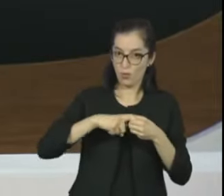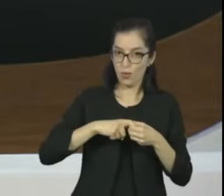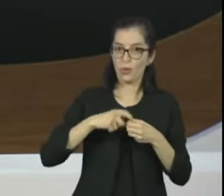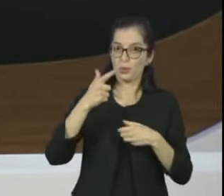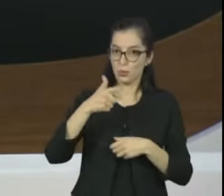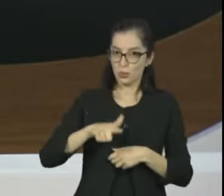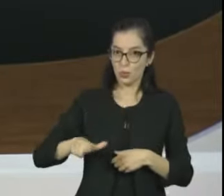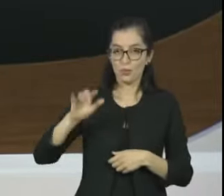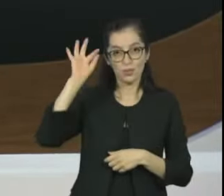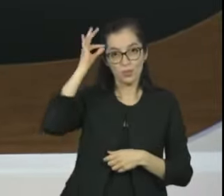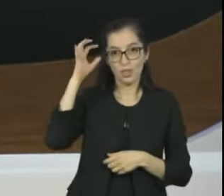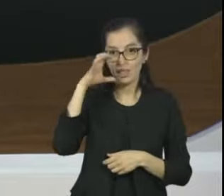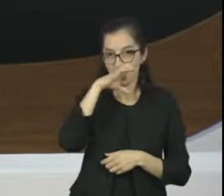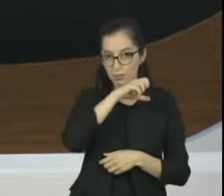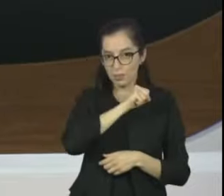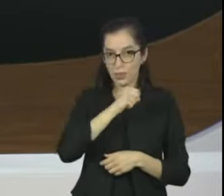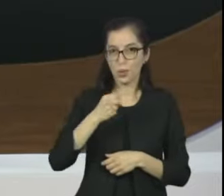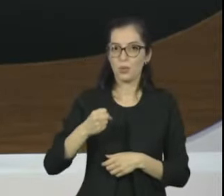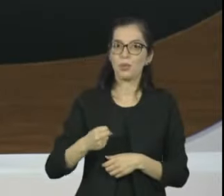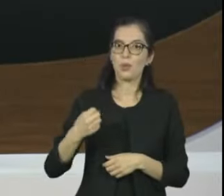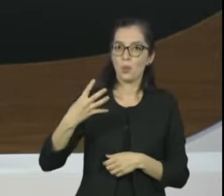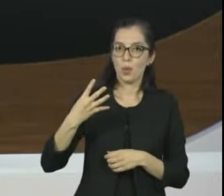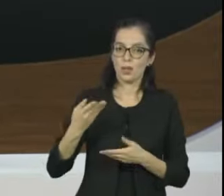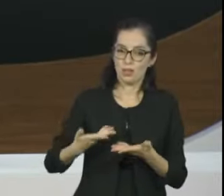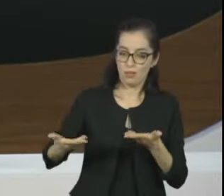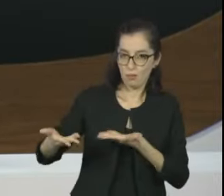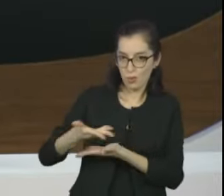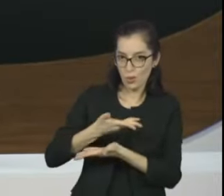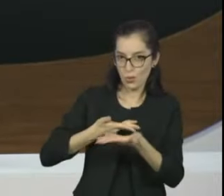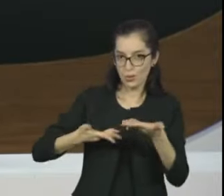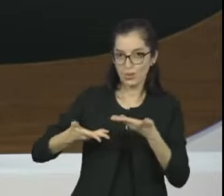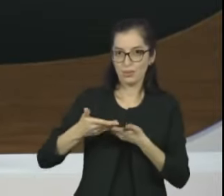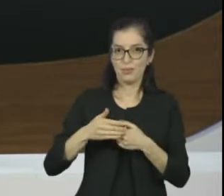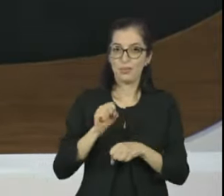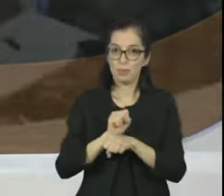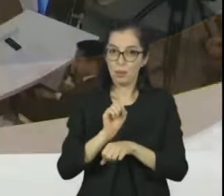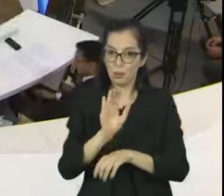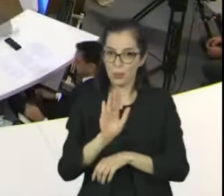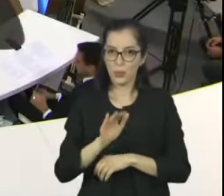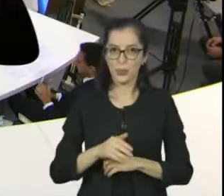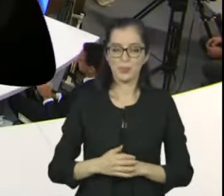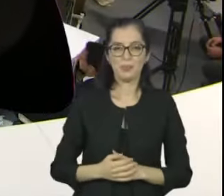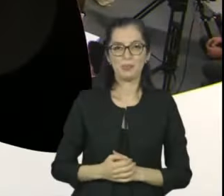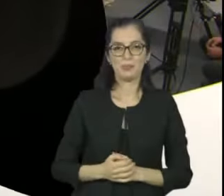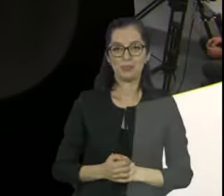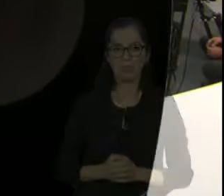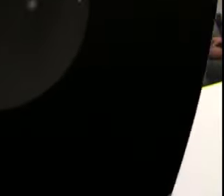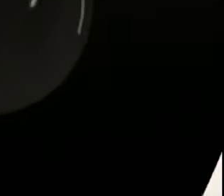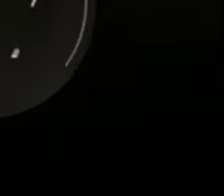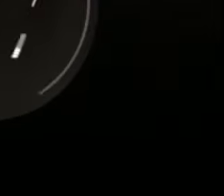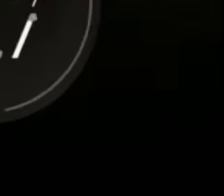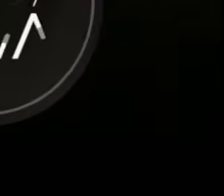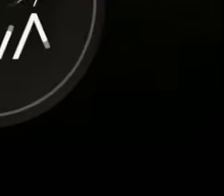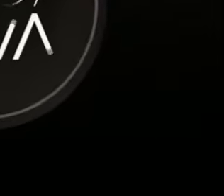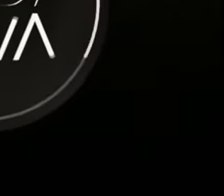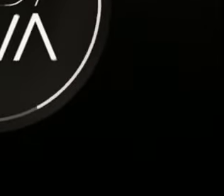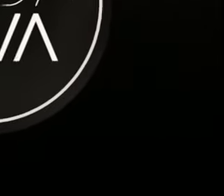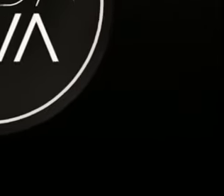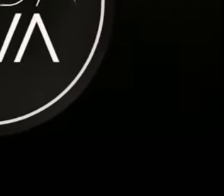estantes para quarto bloco da entrevista com o dom de luz férias não sai daí ó